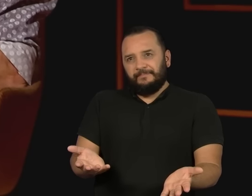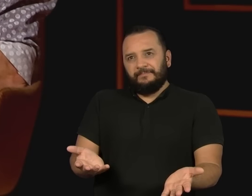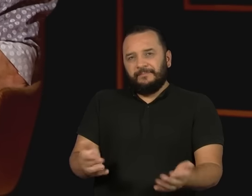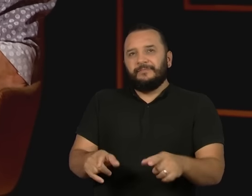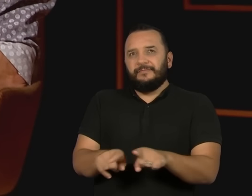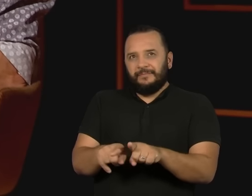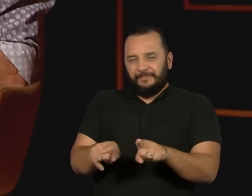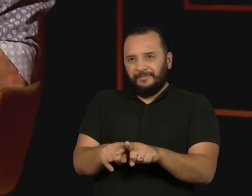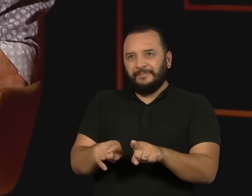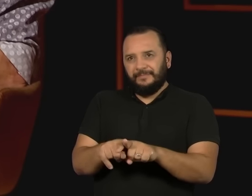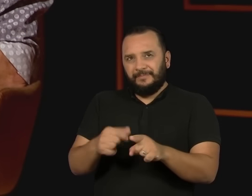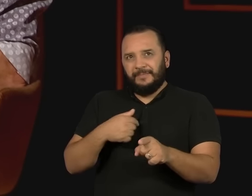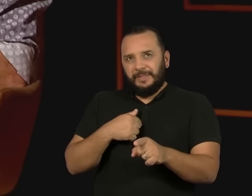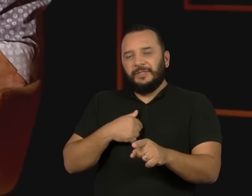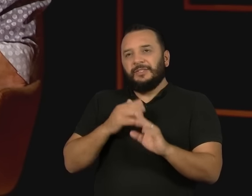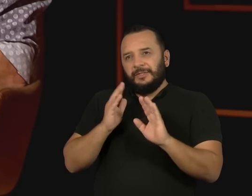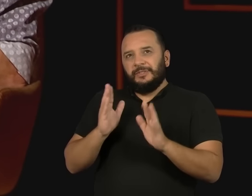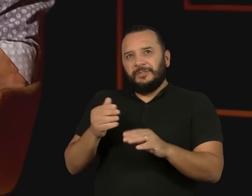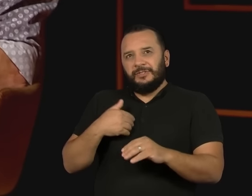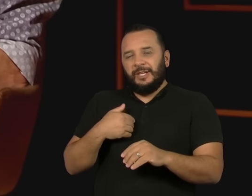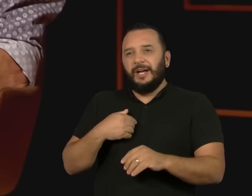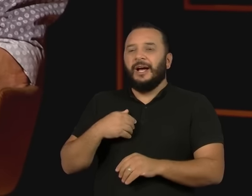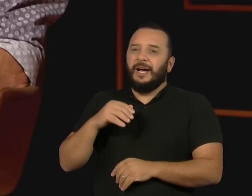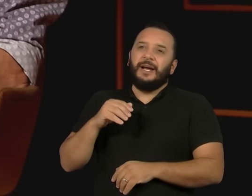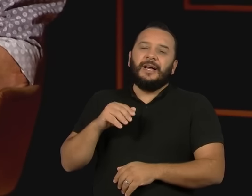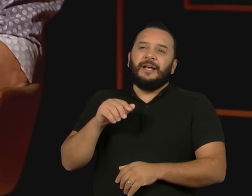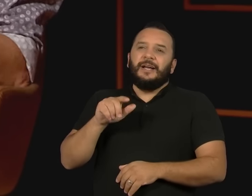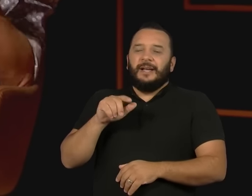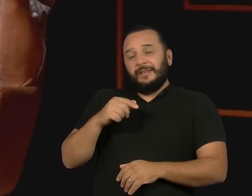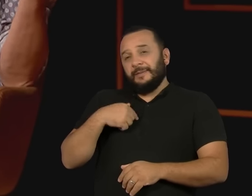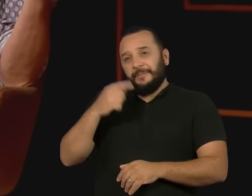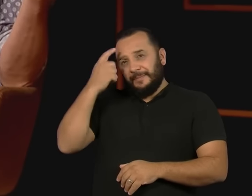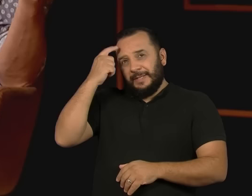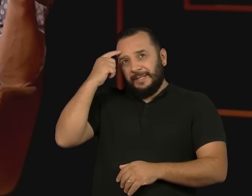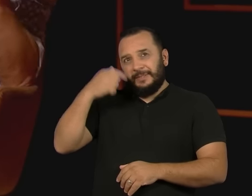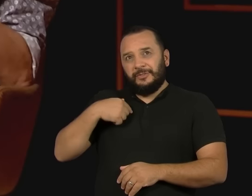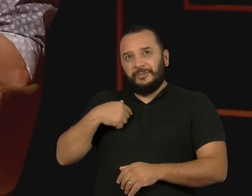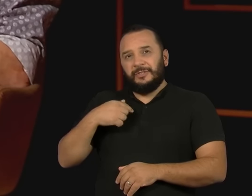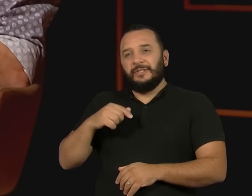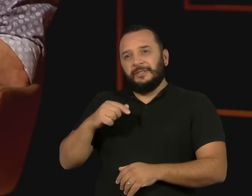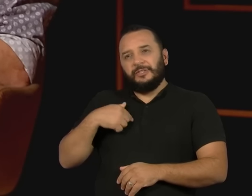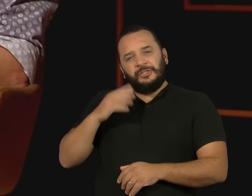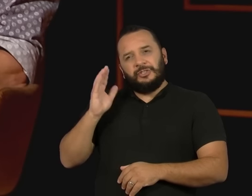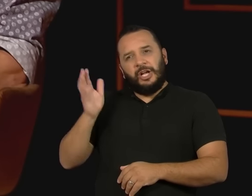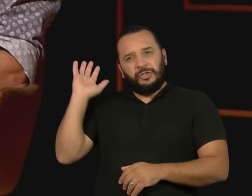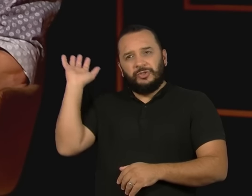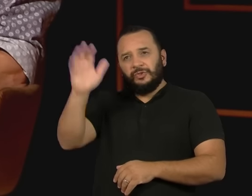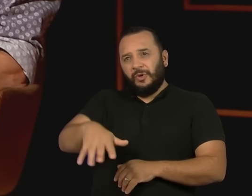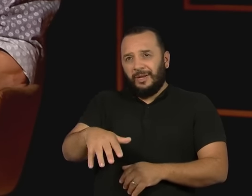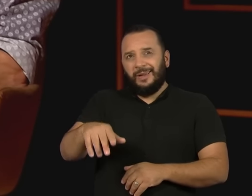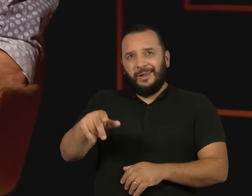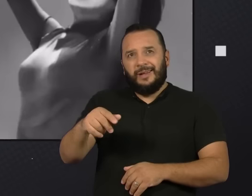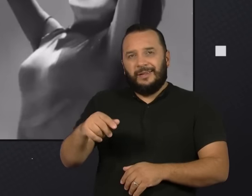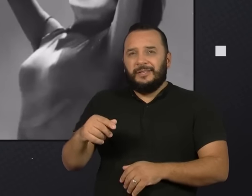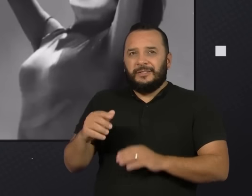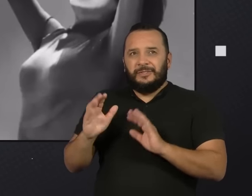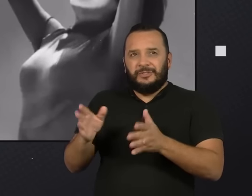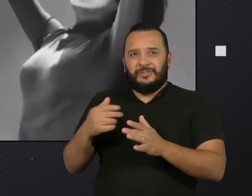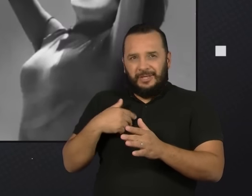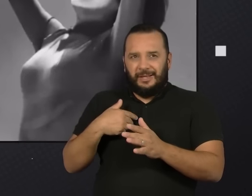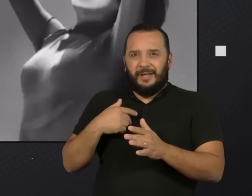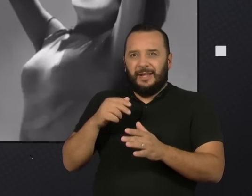Inclusive, jogar um fígado na plateia, que era uma coisa que ele fazia nos anos 70, né? Imagina hoje, você jogar um fígado na plateia, você é processado.